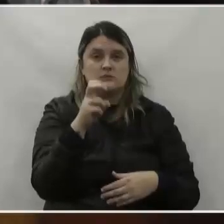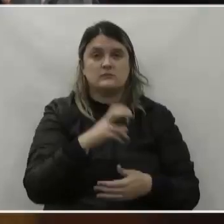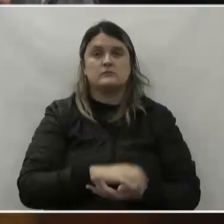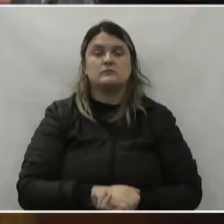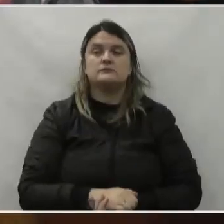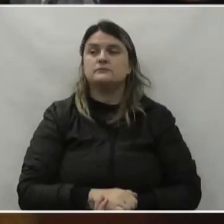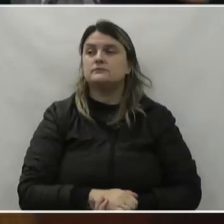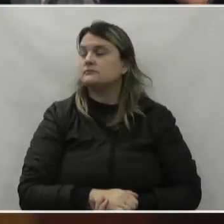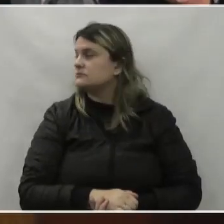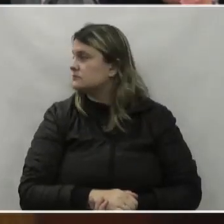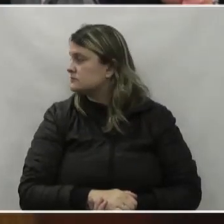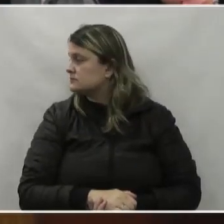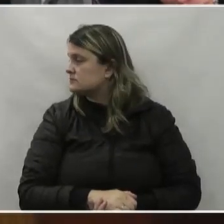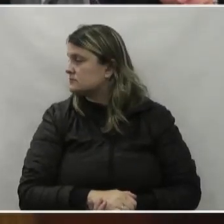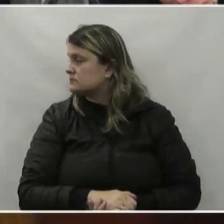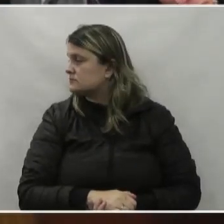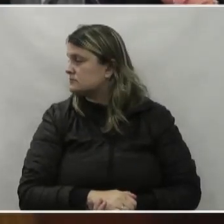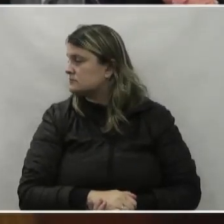Erraram na digitação. Senhor.